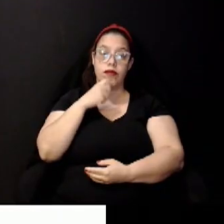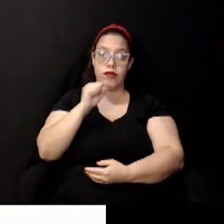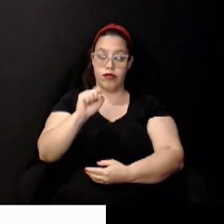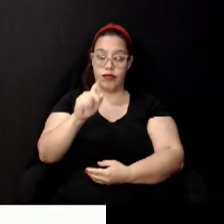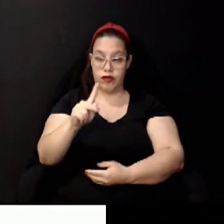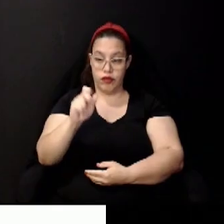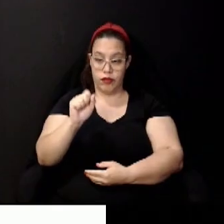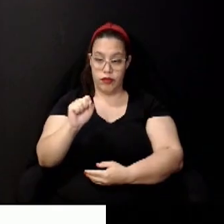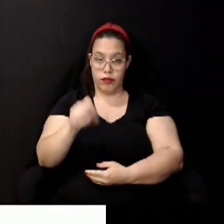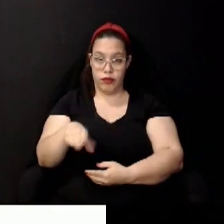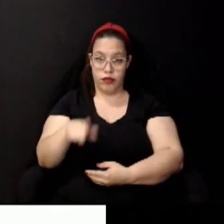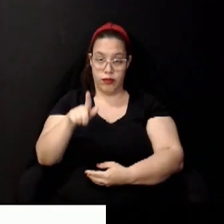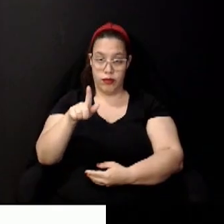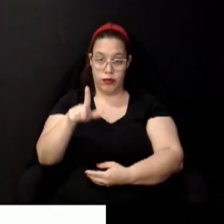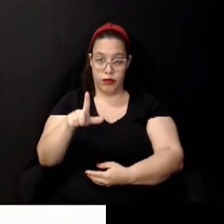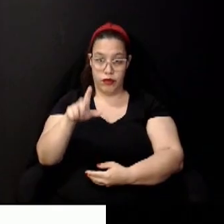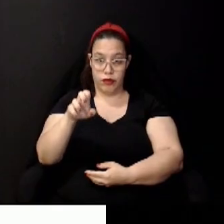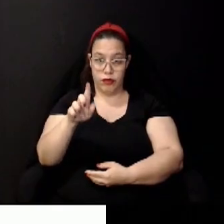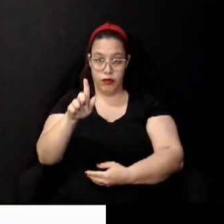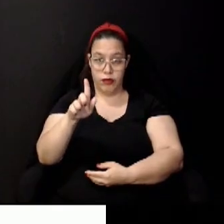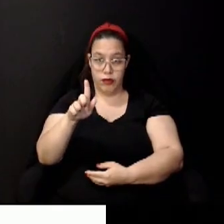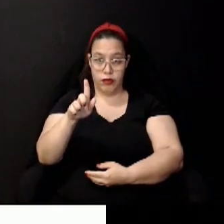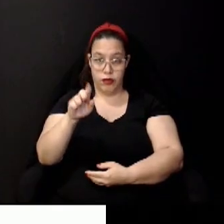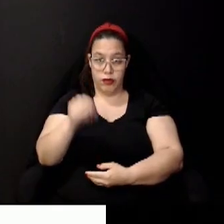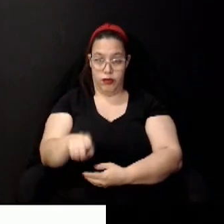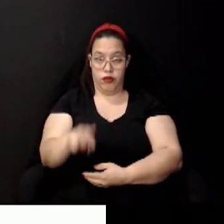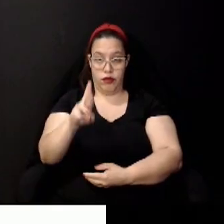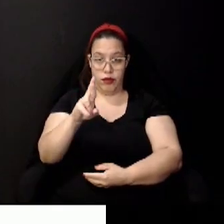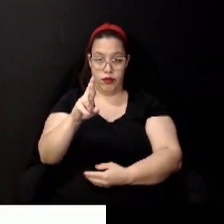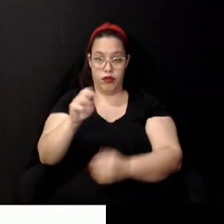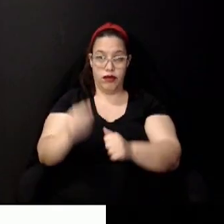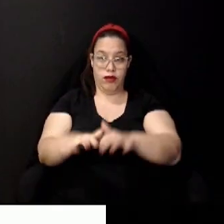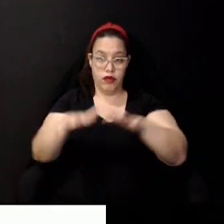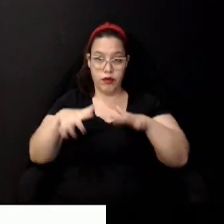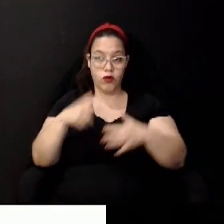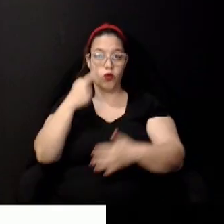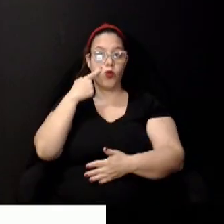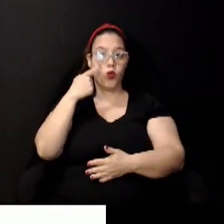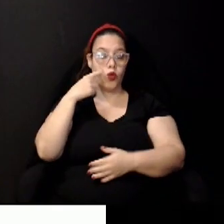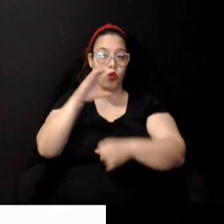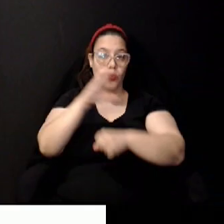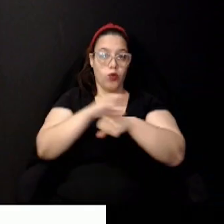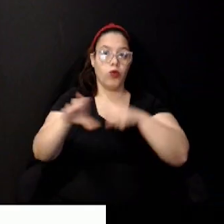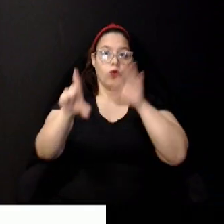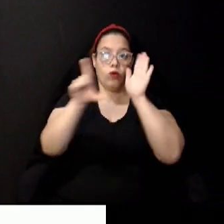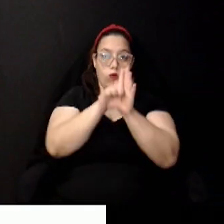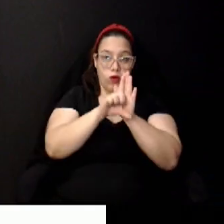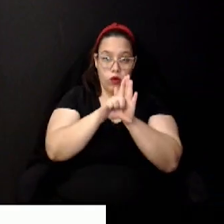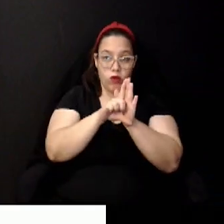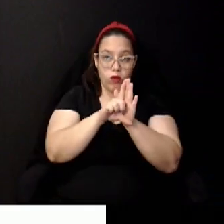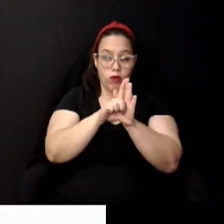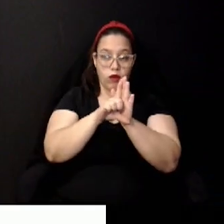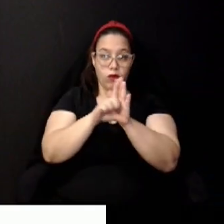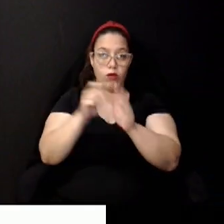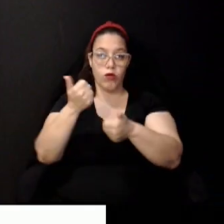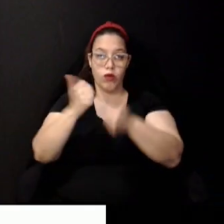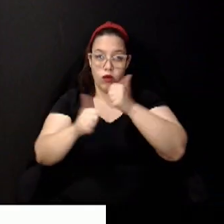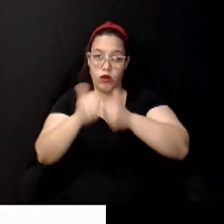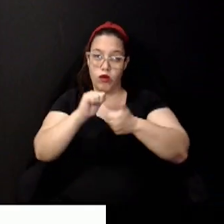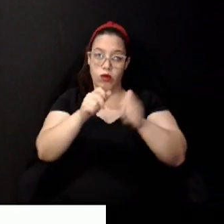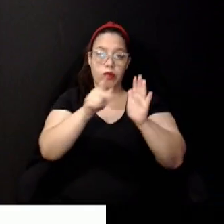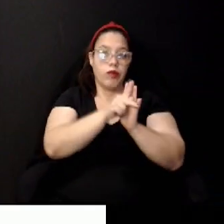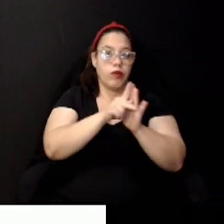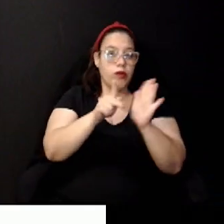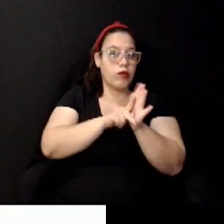campinas.sp.leg.br, porque amanhã tem audiência pública, hein? Olha só, a Comissão de Constituição e Legalidade vai analisar um projeto de lei que